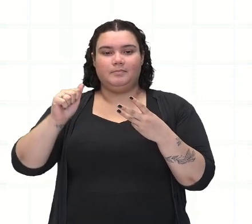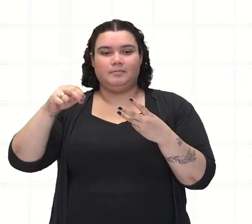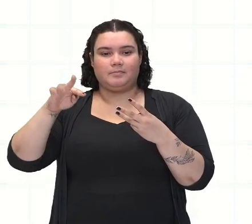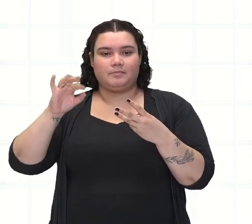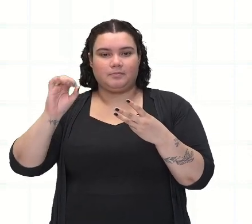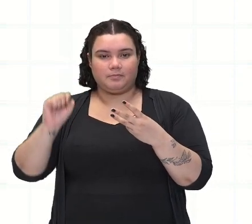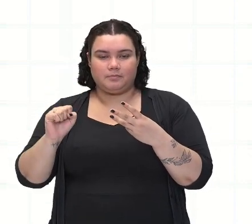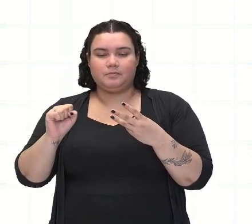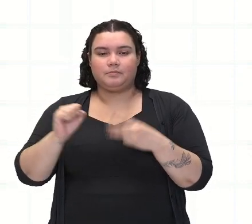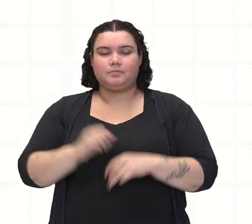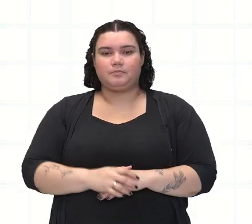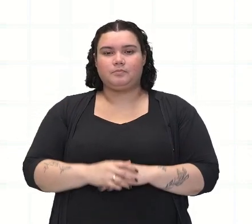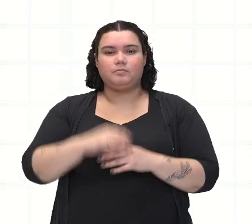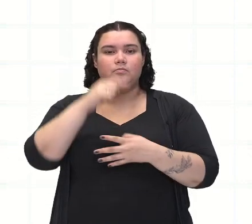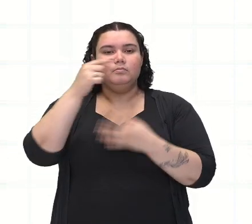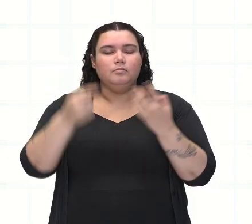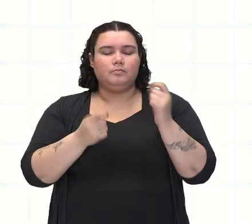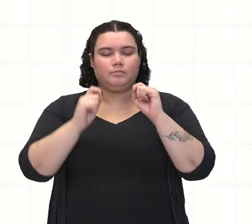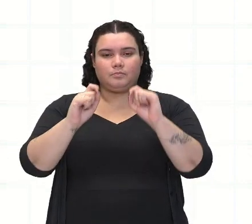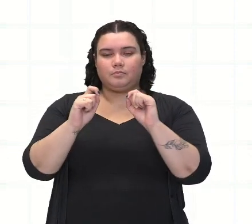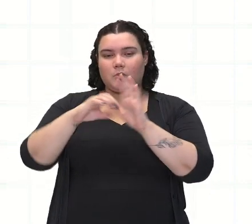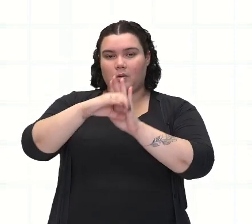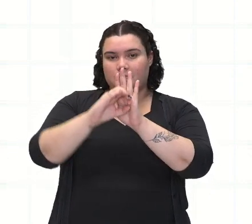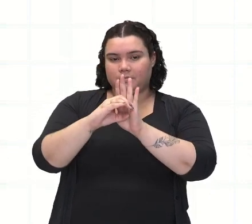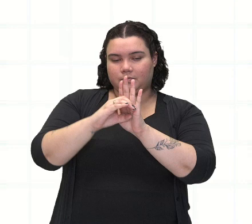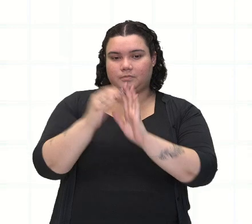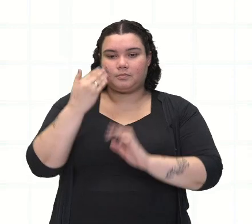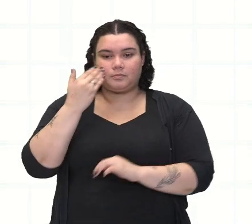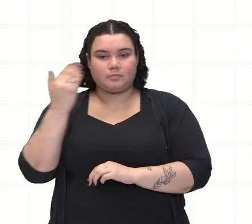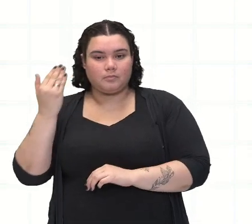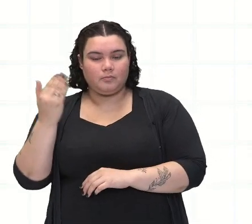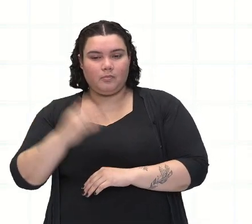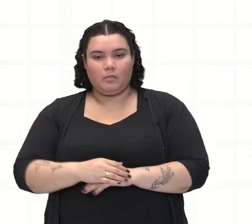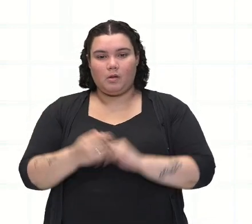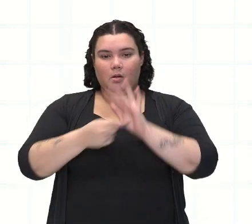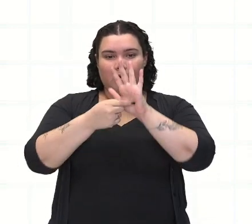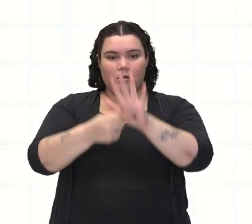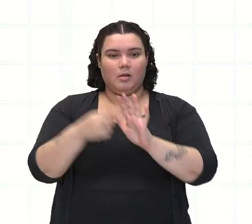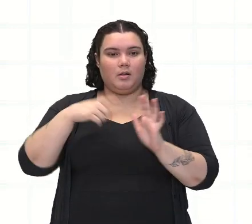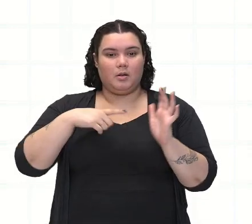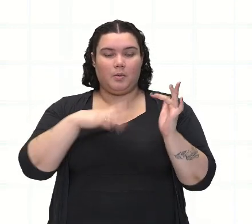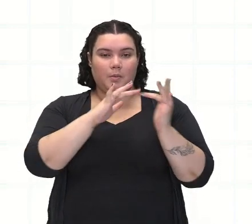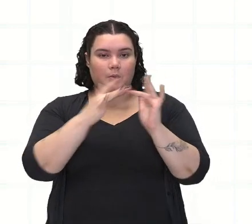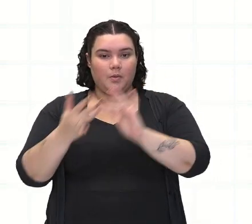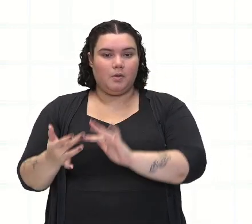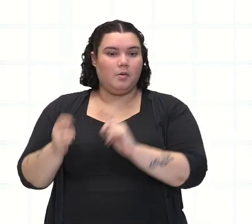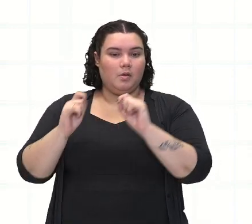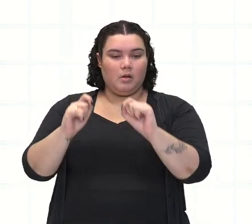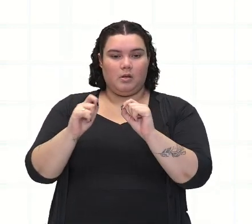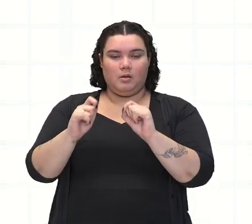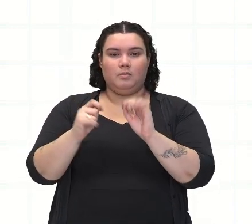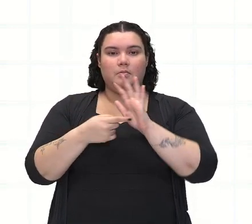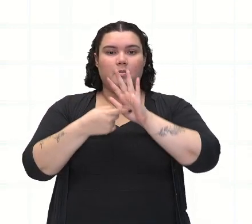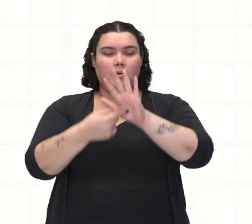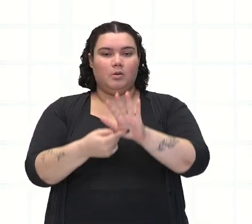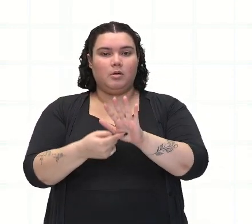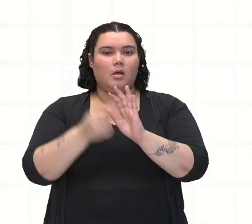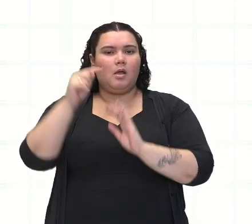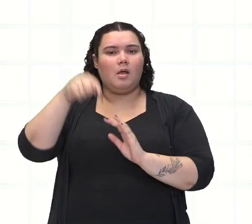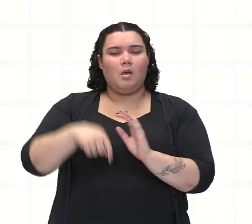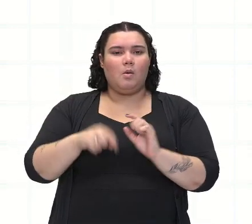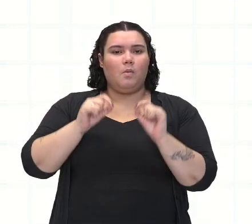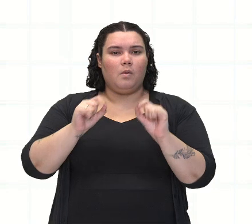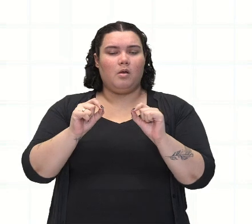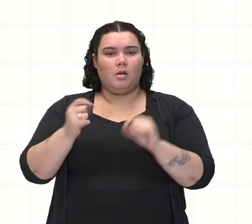ver aqui o conceito. Aparecem em contextos que vão indicar, né, ou